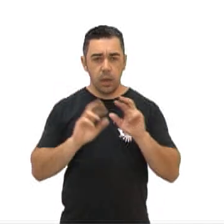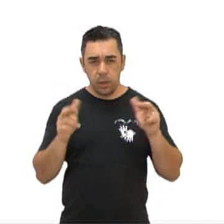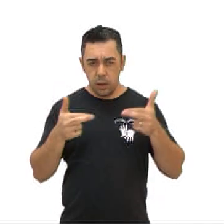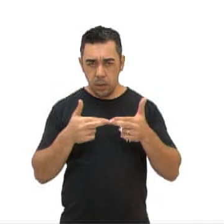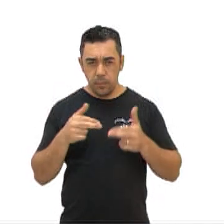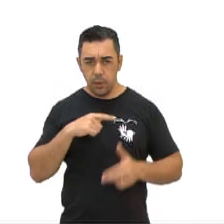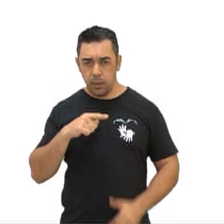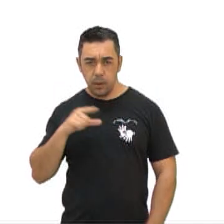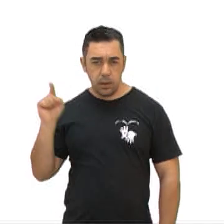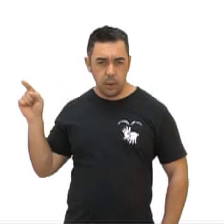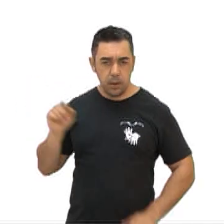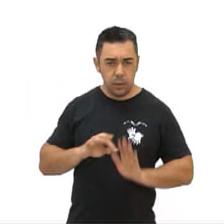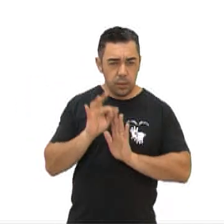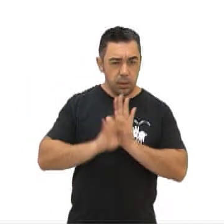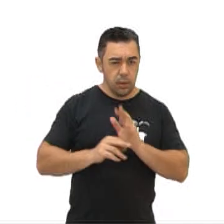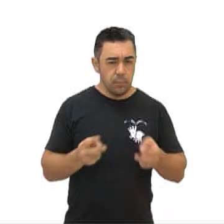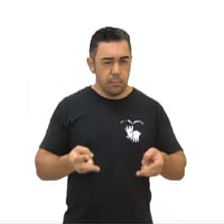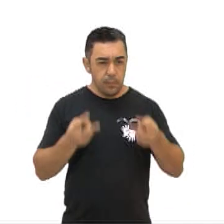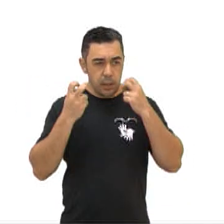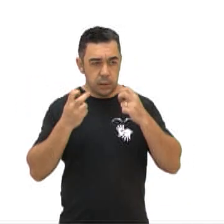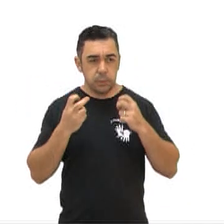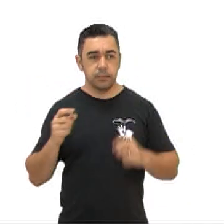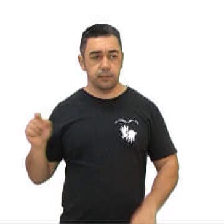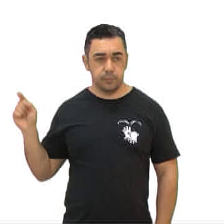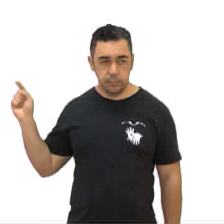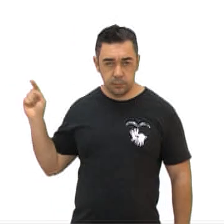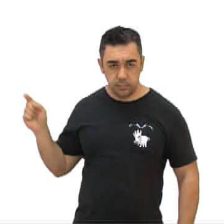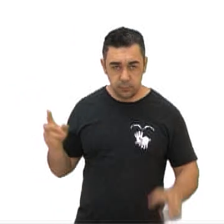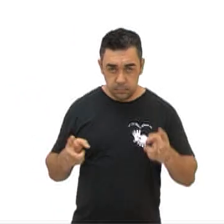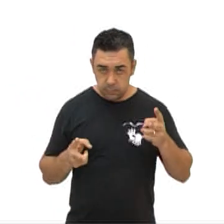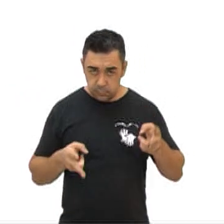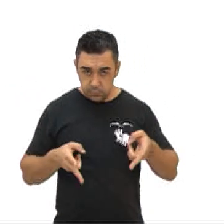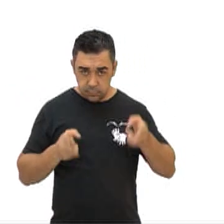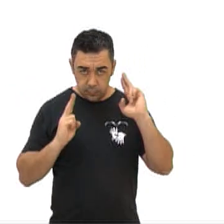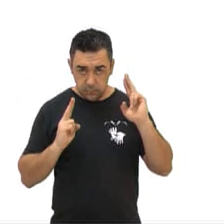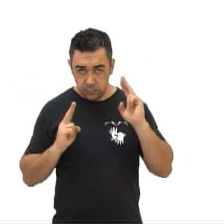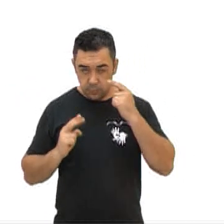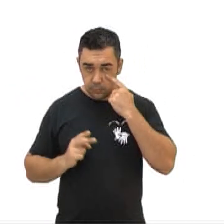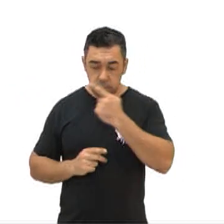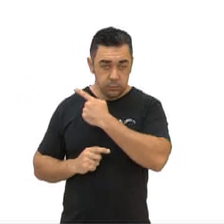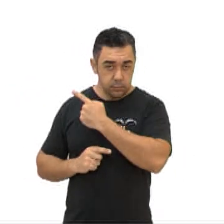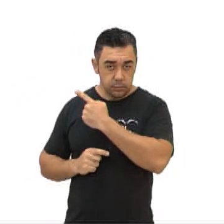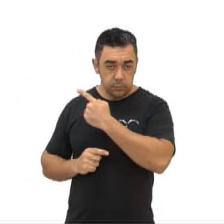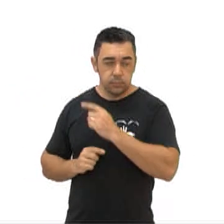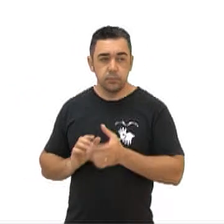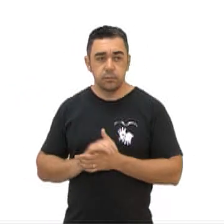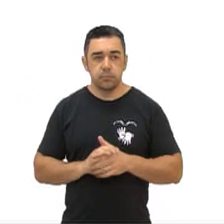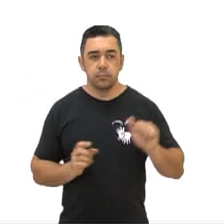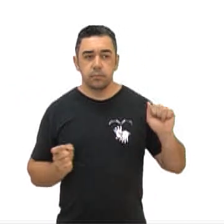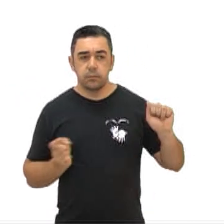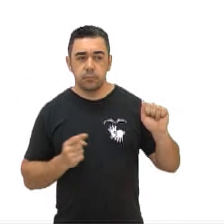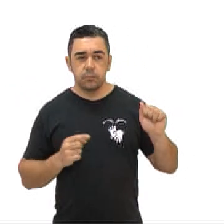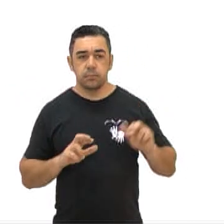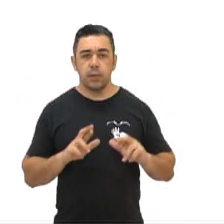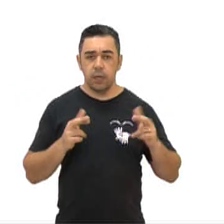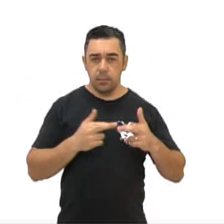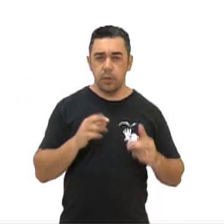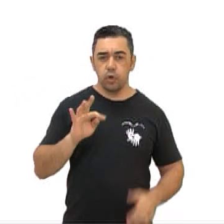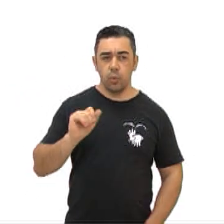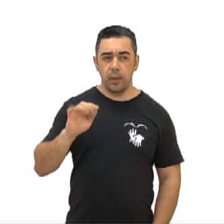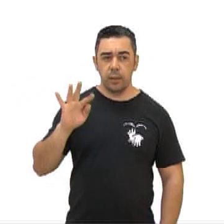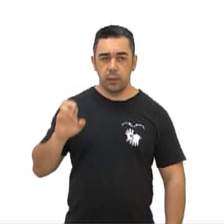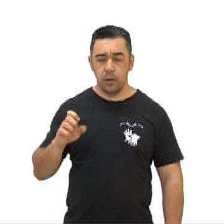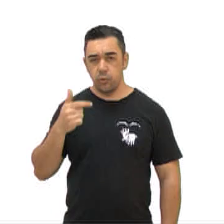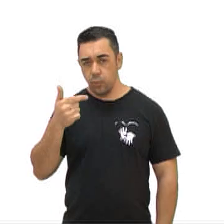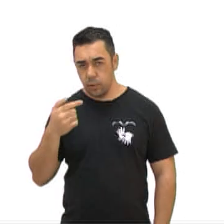texto. Observem aí o recorte, né? É um pedacinho do poema. Letra A, rima toante nos versos